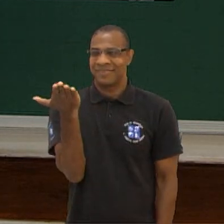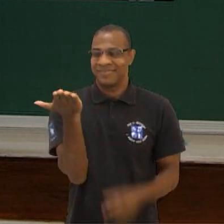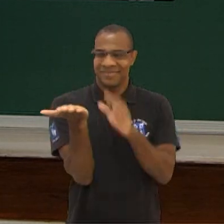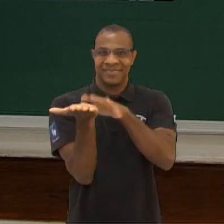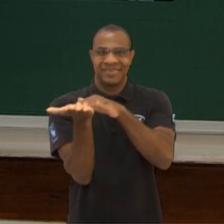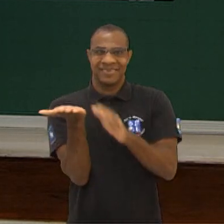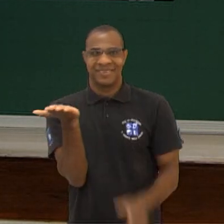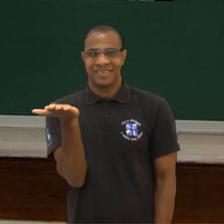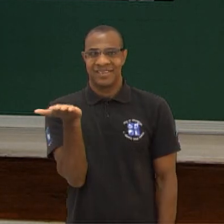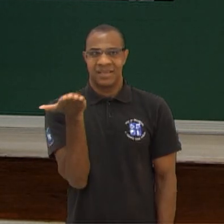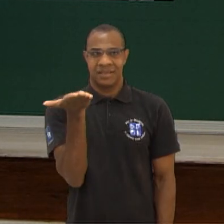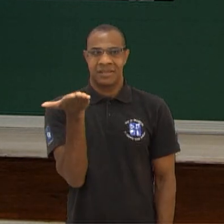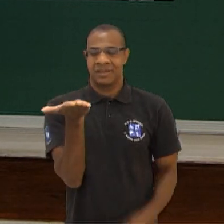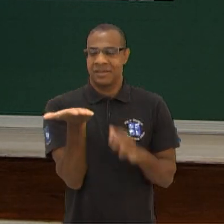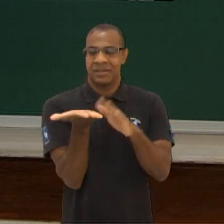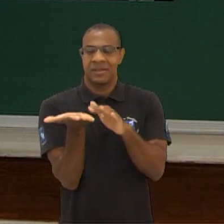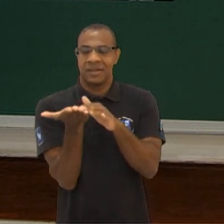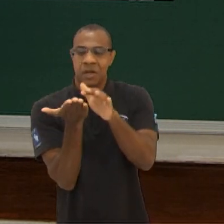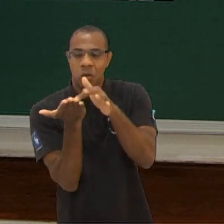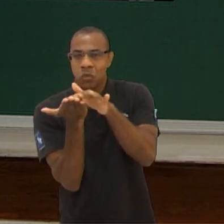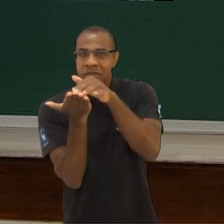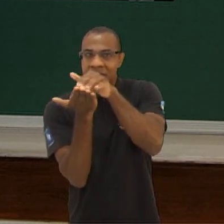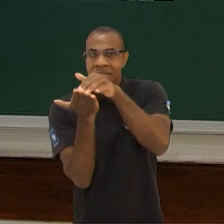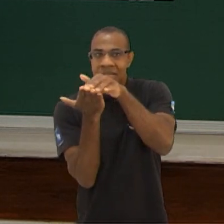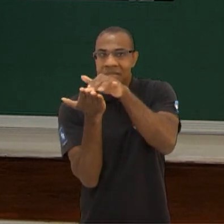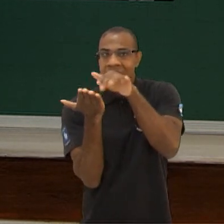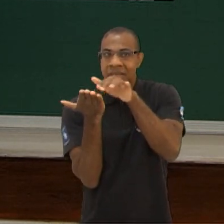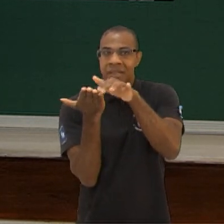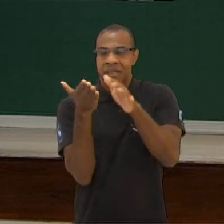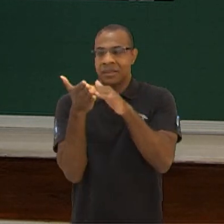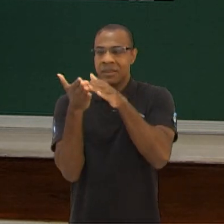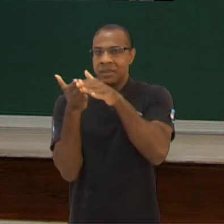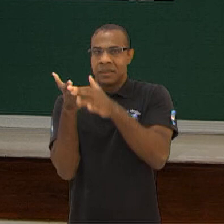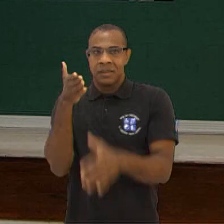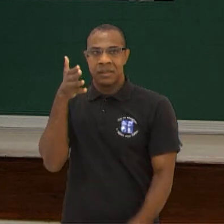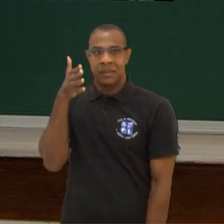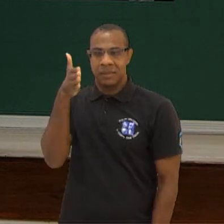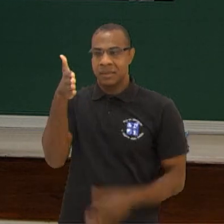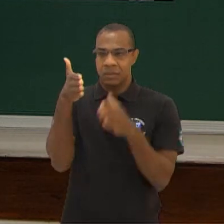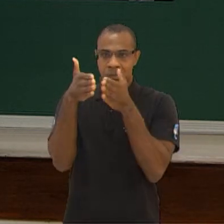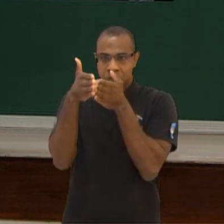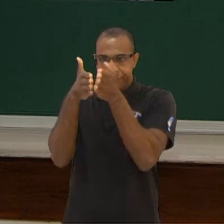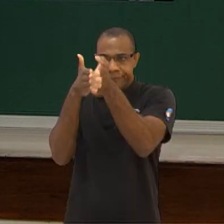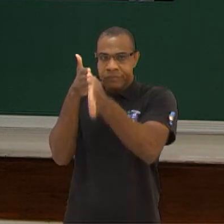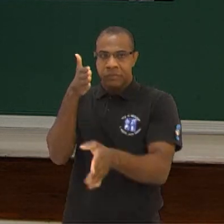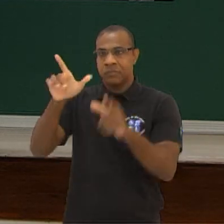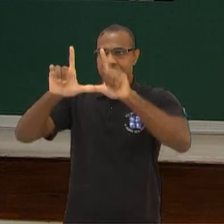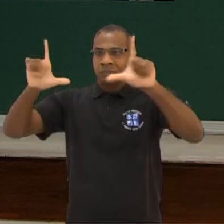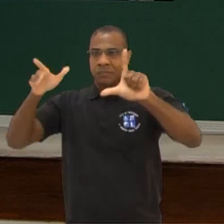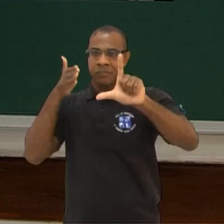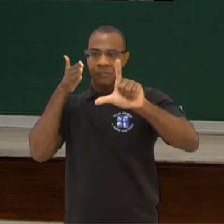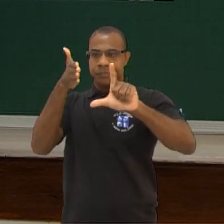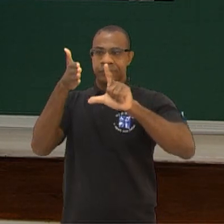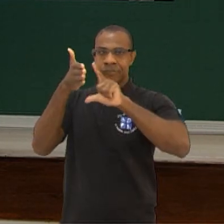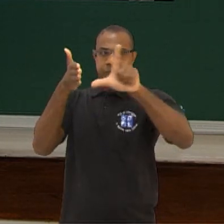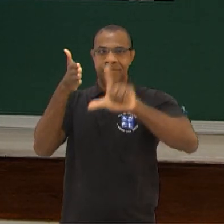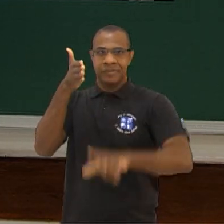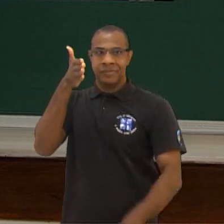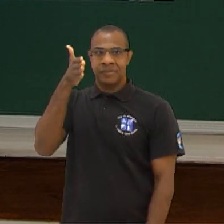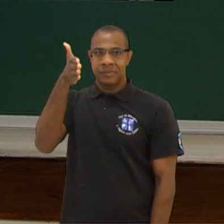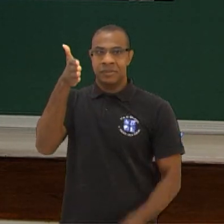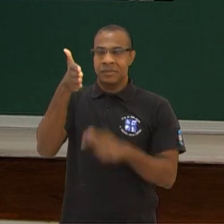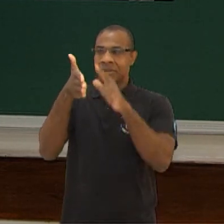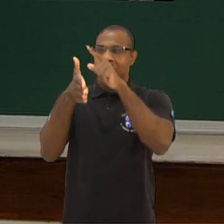né? Aponta com os dedos para o campo, né? Na direção do campo, para dentro da tela,